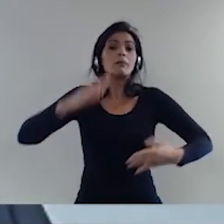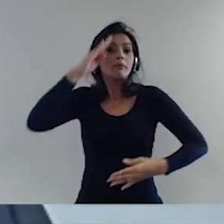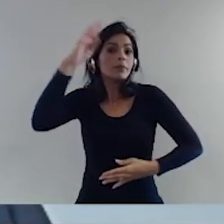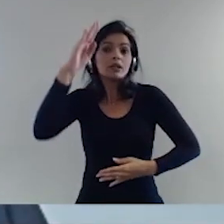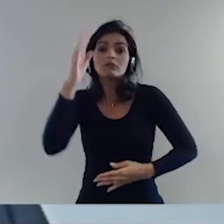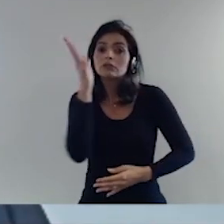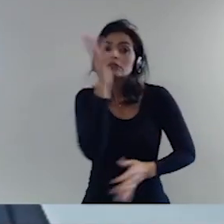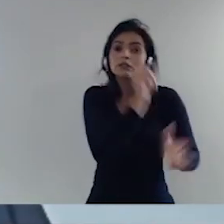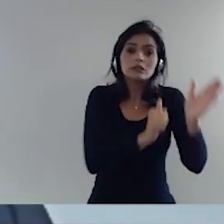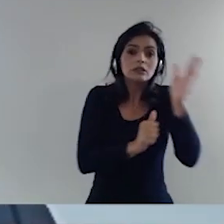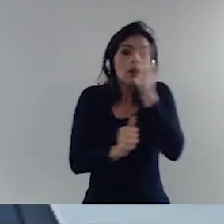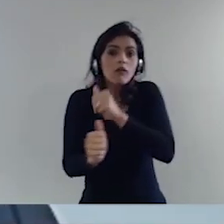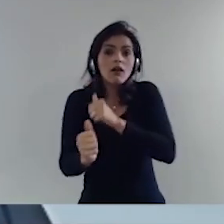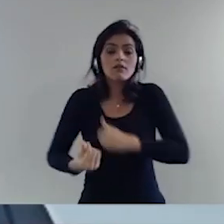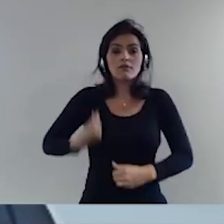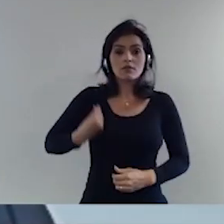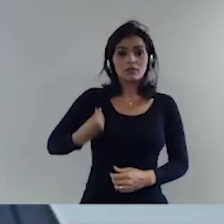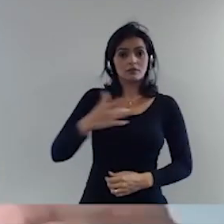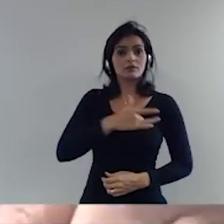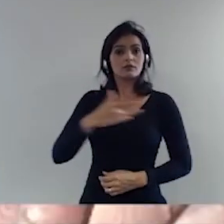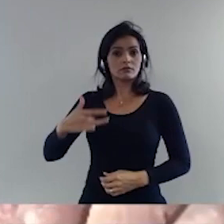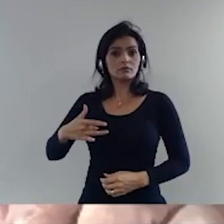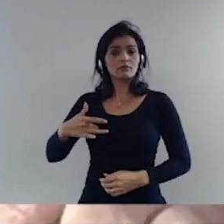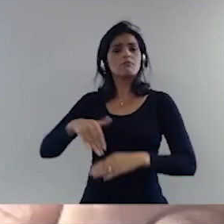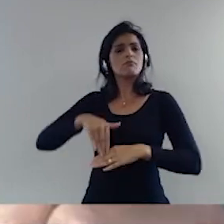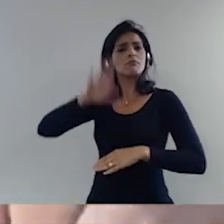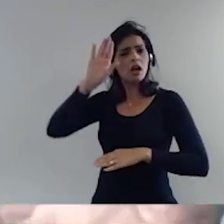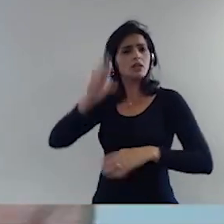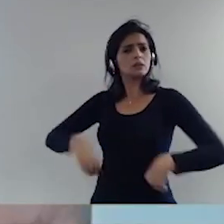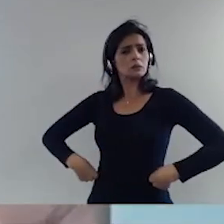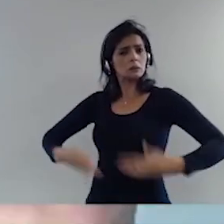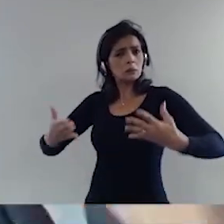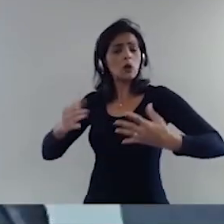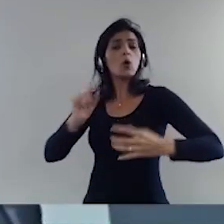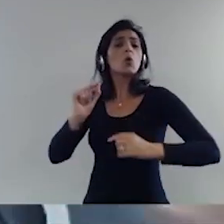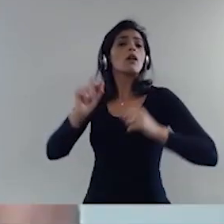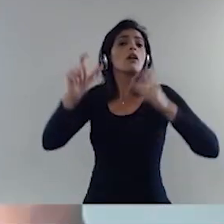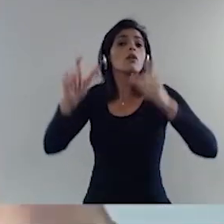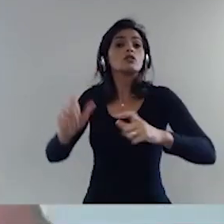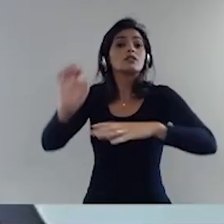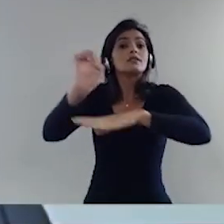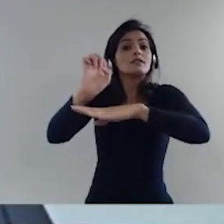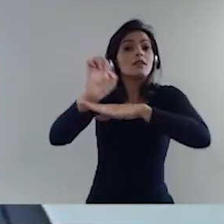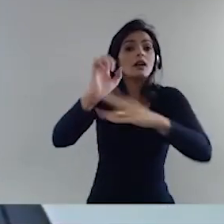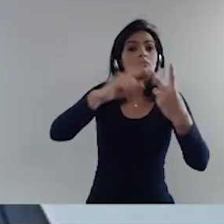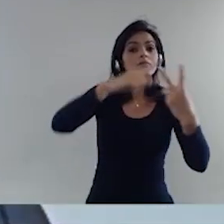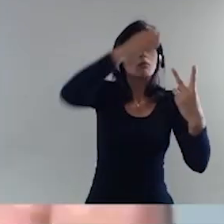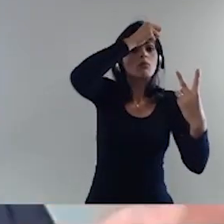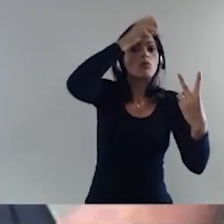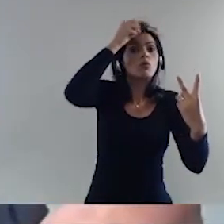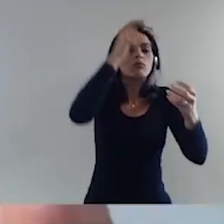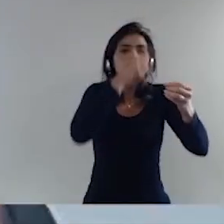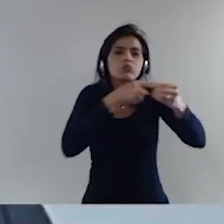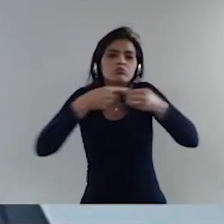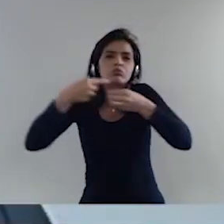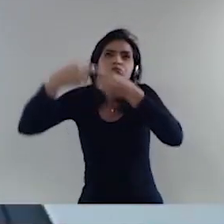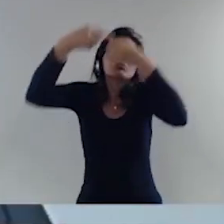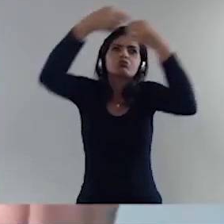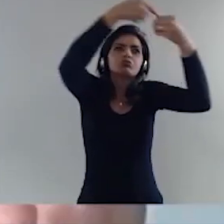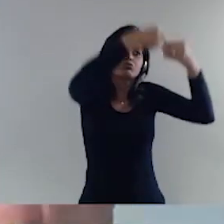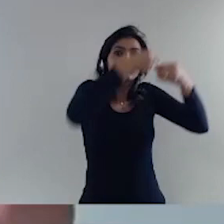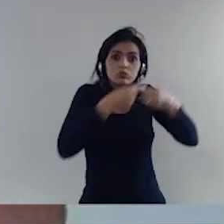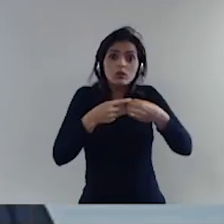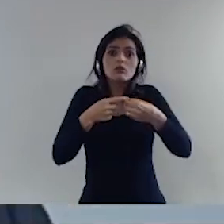preservar vidas e saúde. E esse maior impacto se reproduz fortemente nos estados e municípios. Ok?